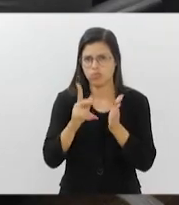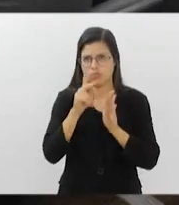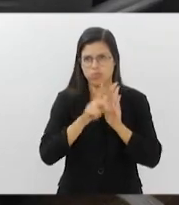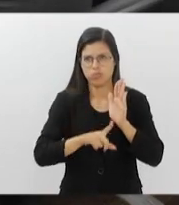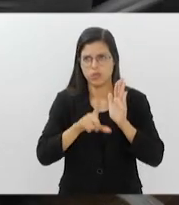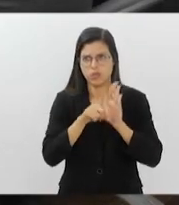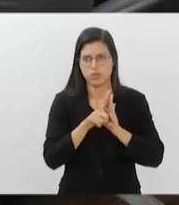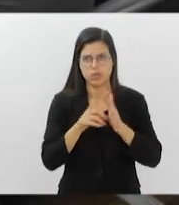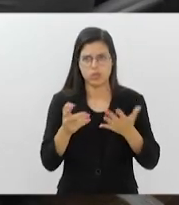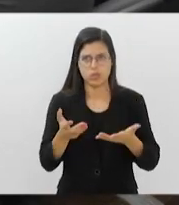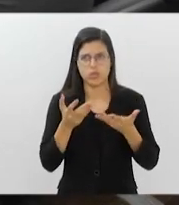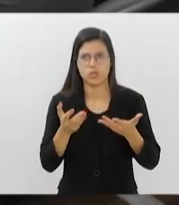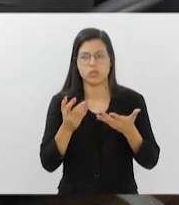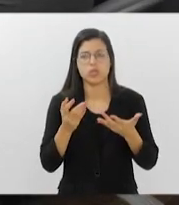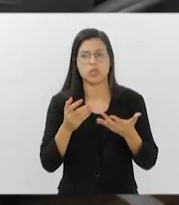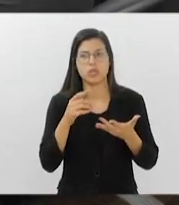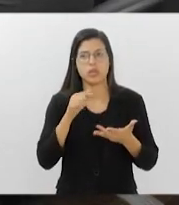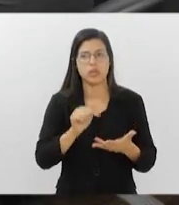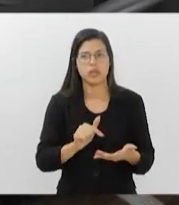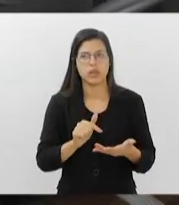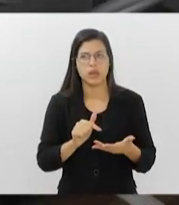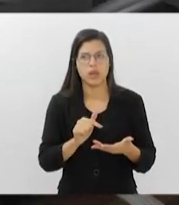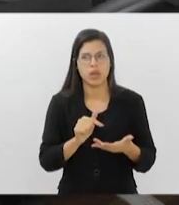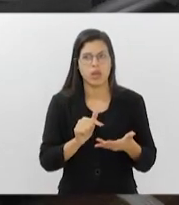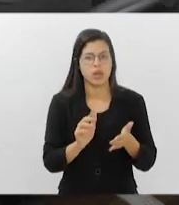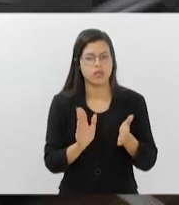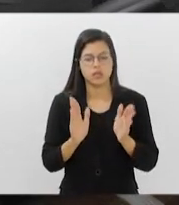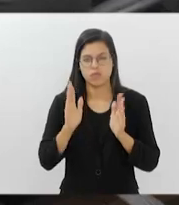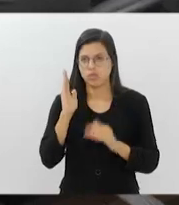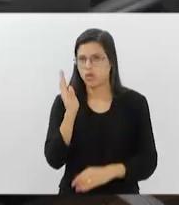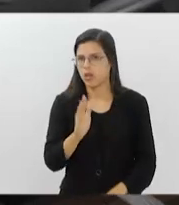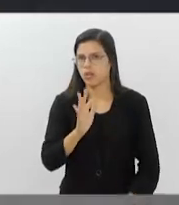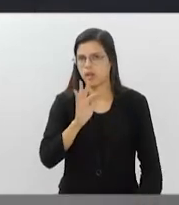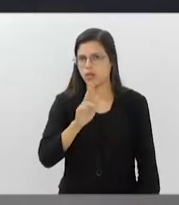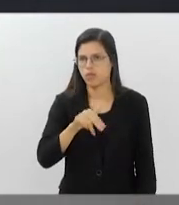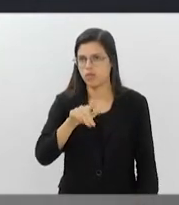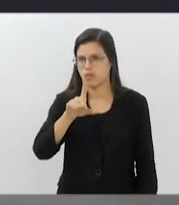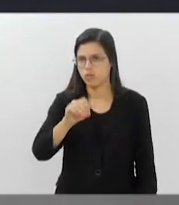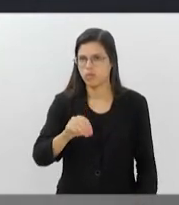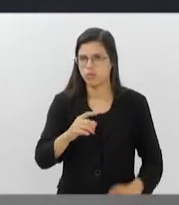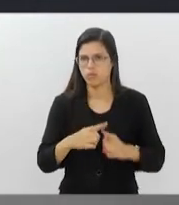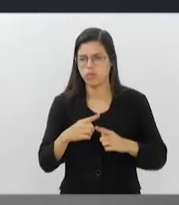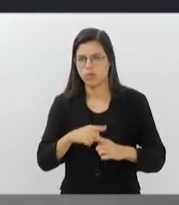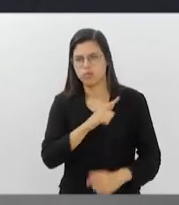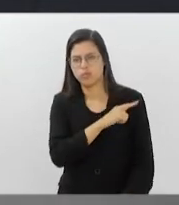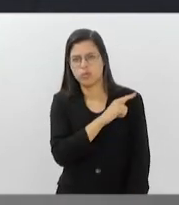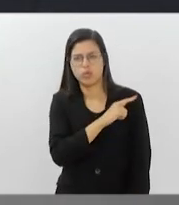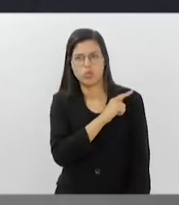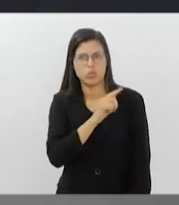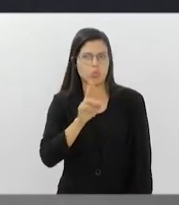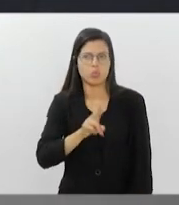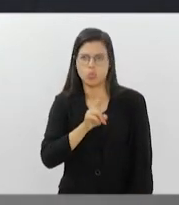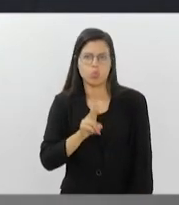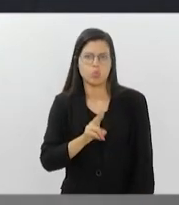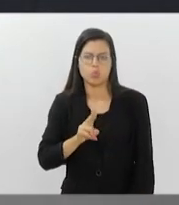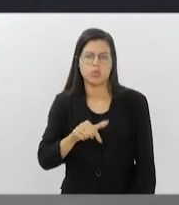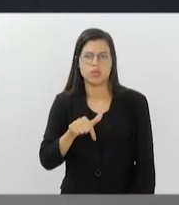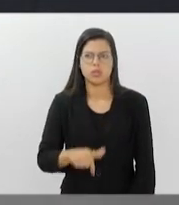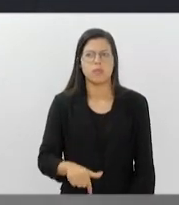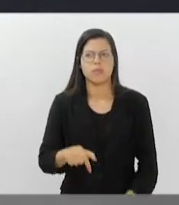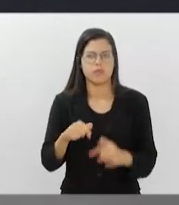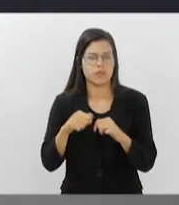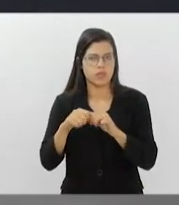quer que vá realmente naquele fundo, porque eventualmente o gestor não usa o recurso daquele fundo para isso. E